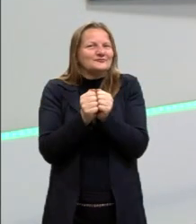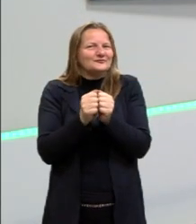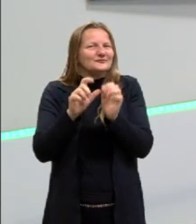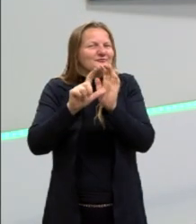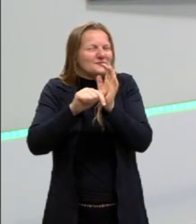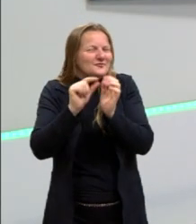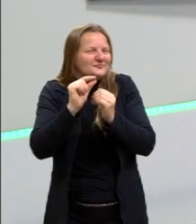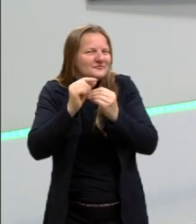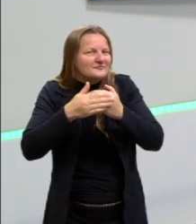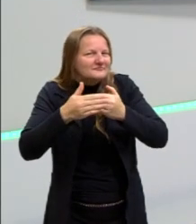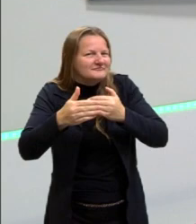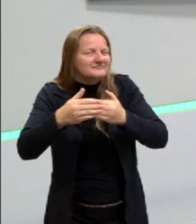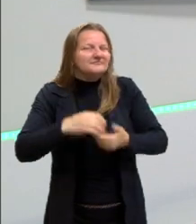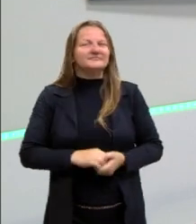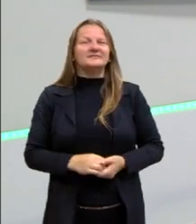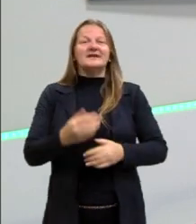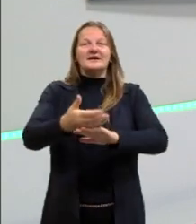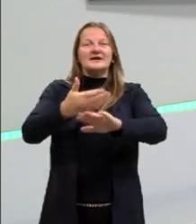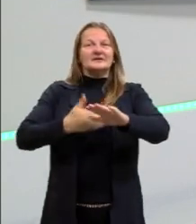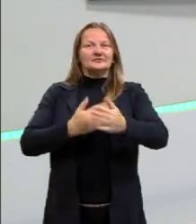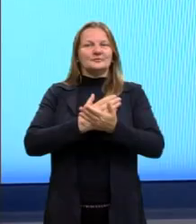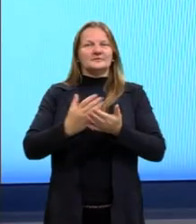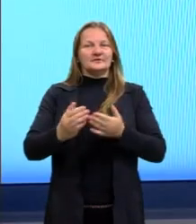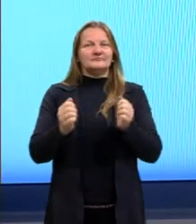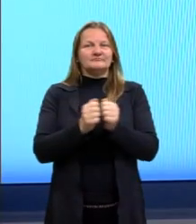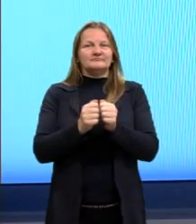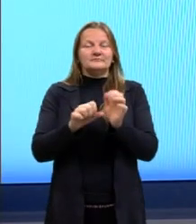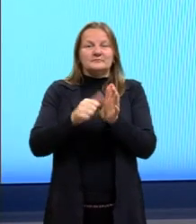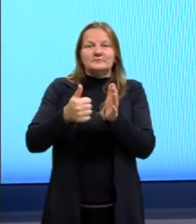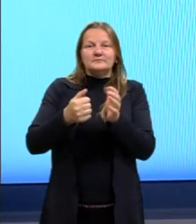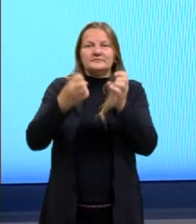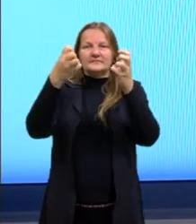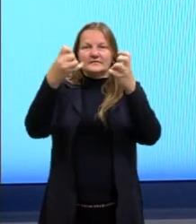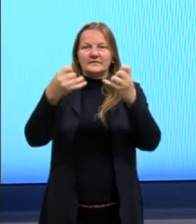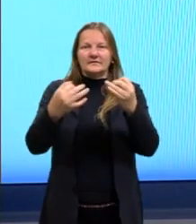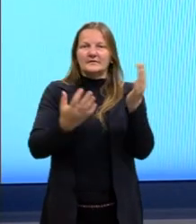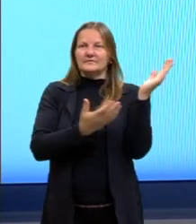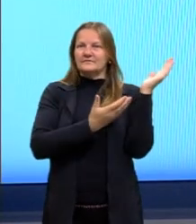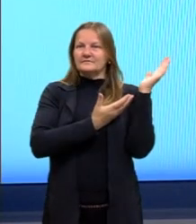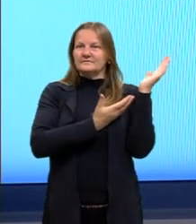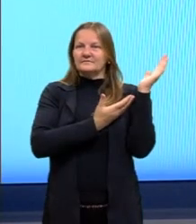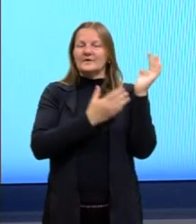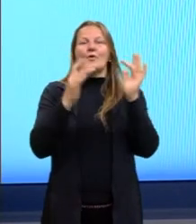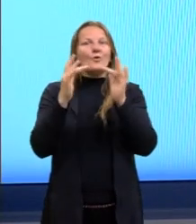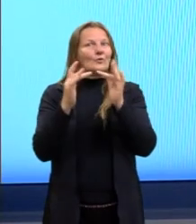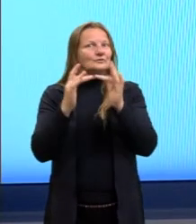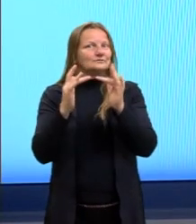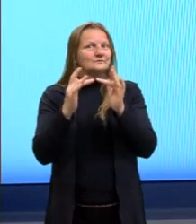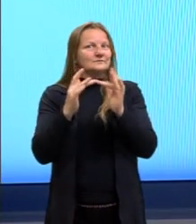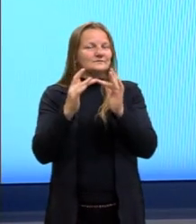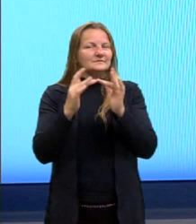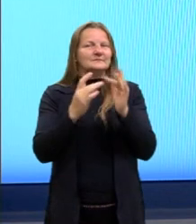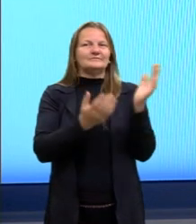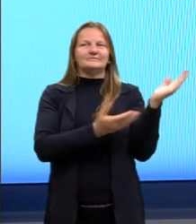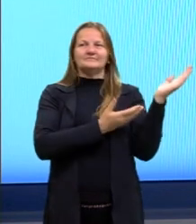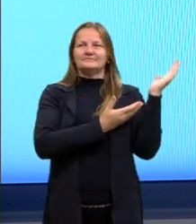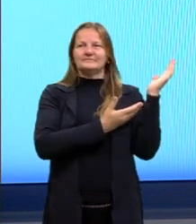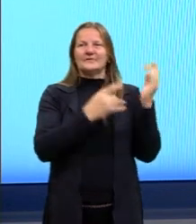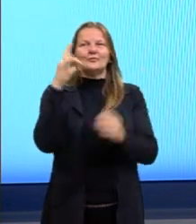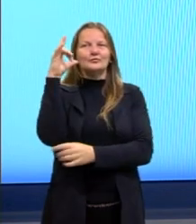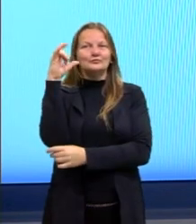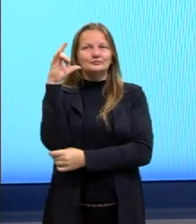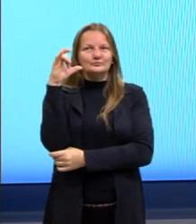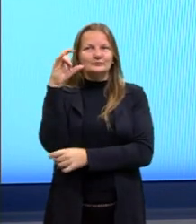daqui a pouco né antes de começar a aula eu quero primeiro né lembrar de vocês que aqui no cantinho vocês têm o meu Instagram